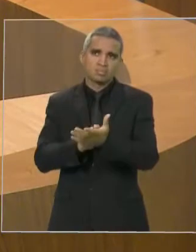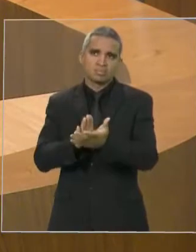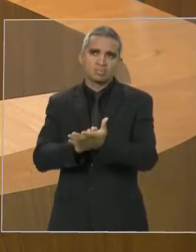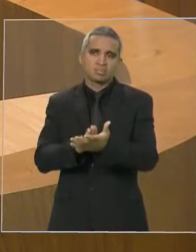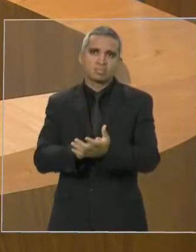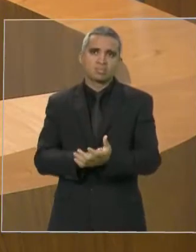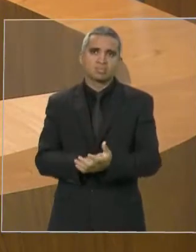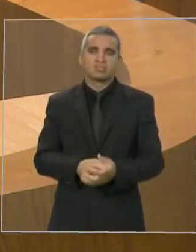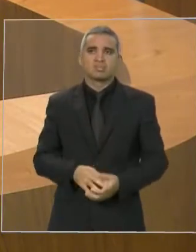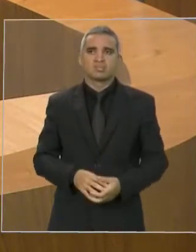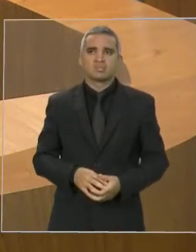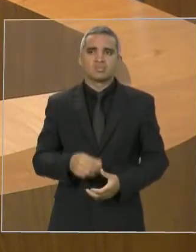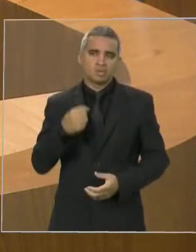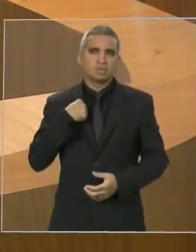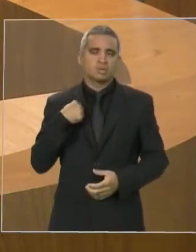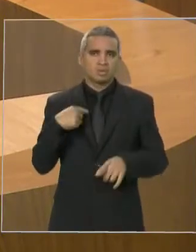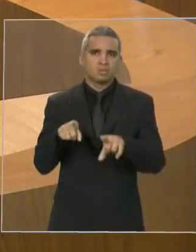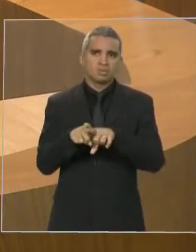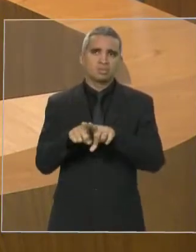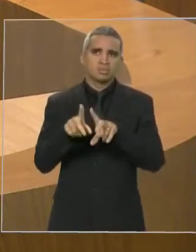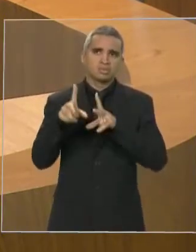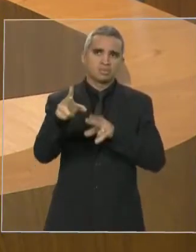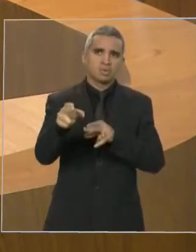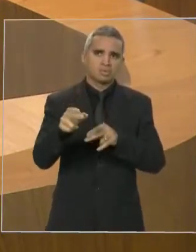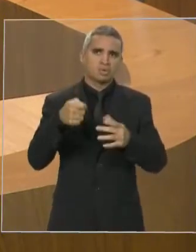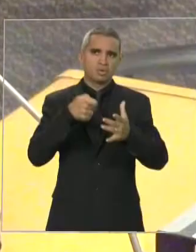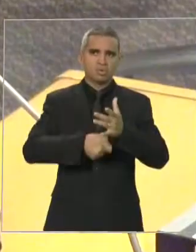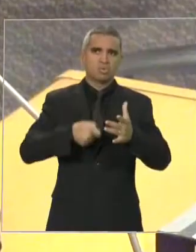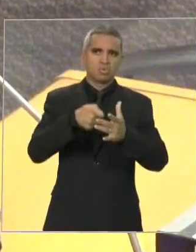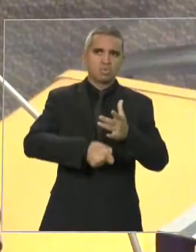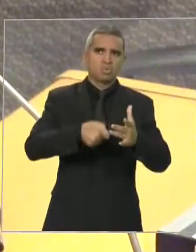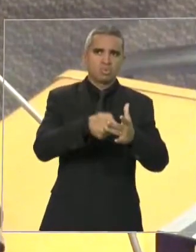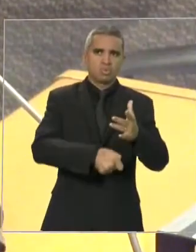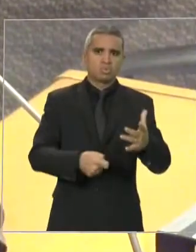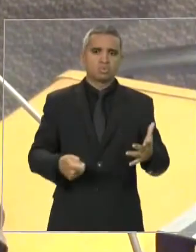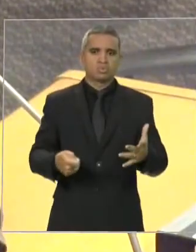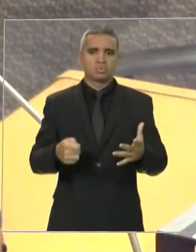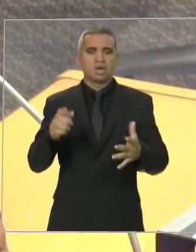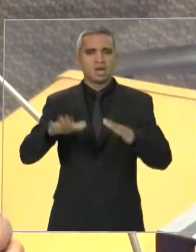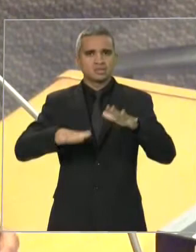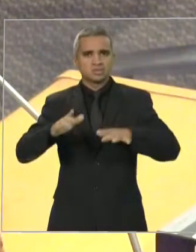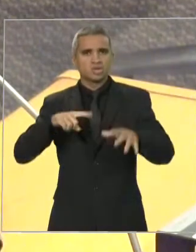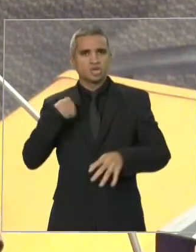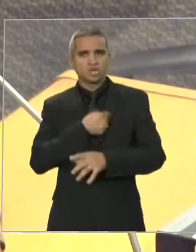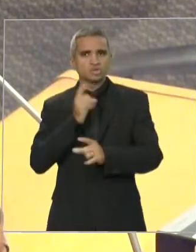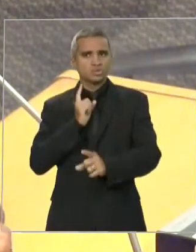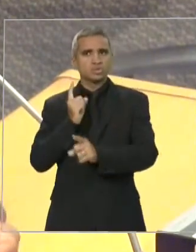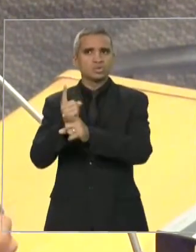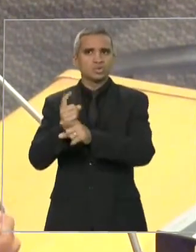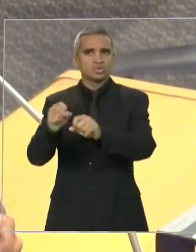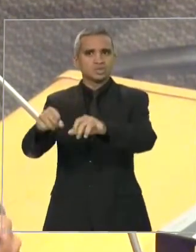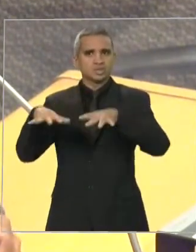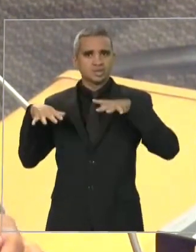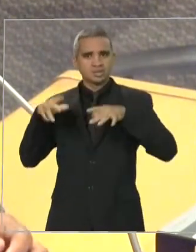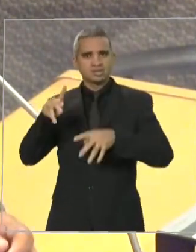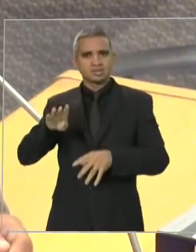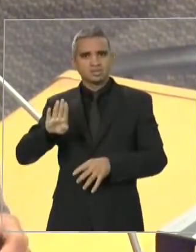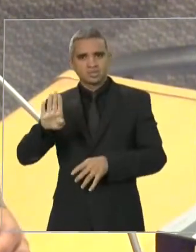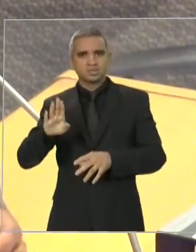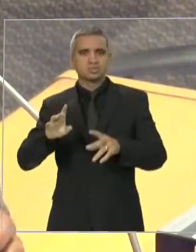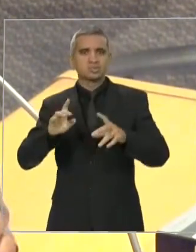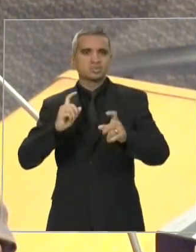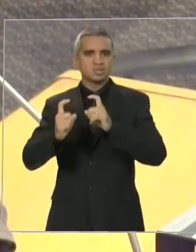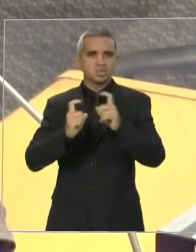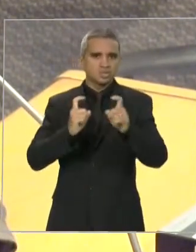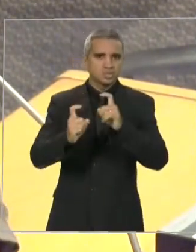início do mandato, inclusive em muitas oportunidades nos encontramos em audiências públicas, em manifestações, e dos